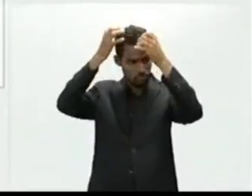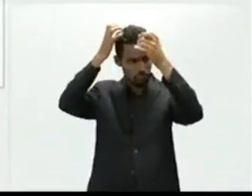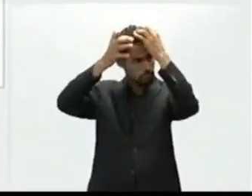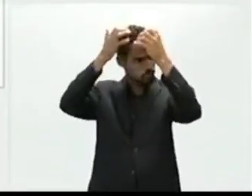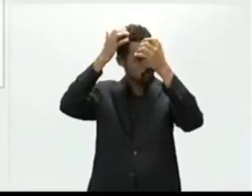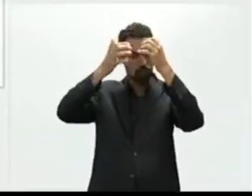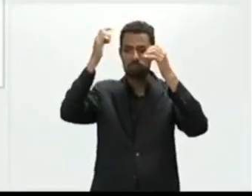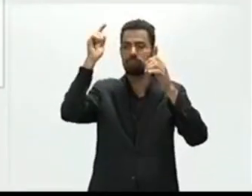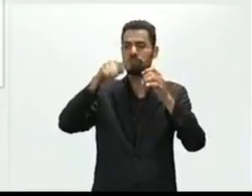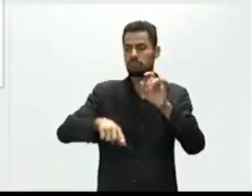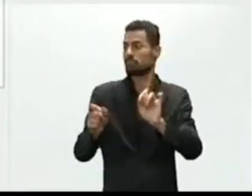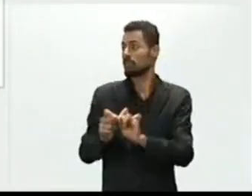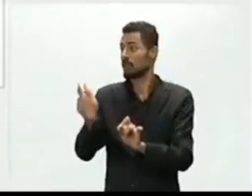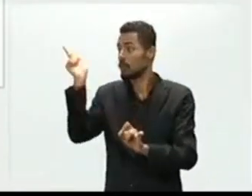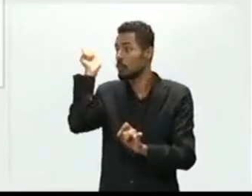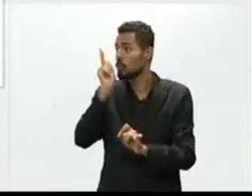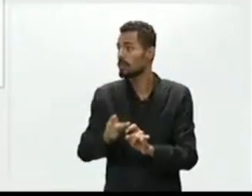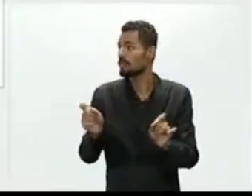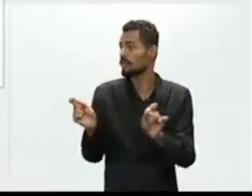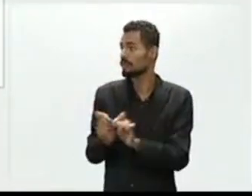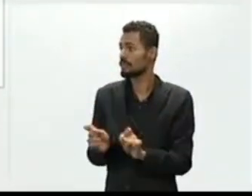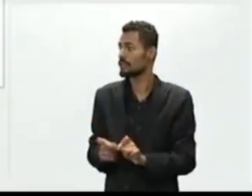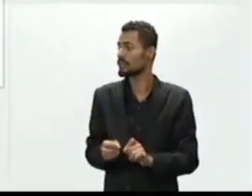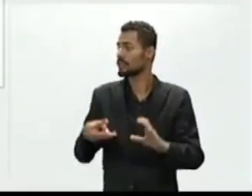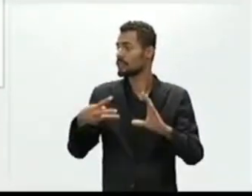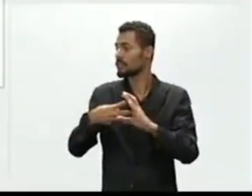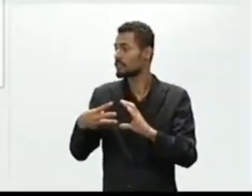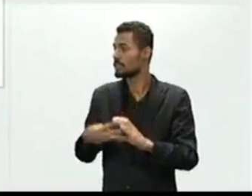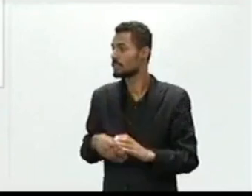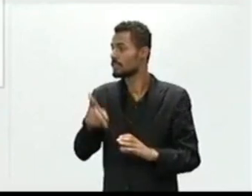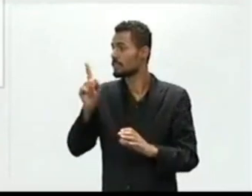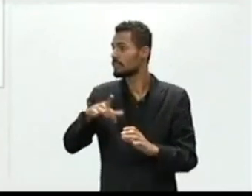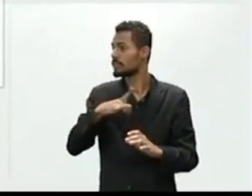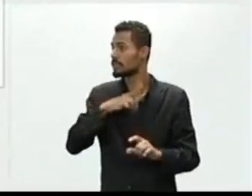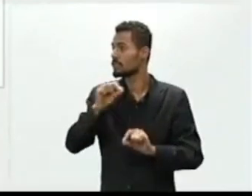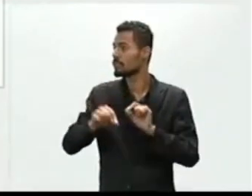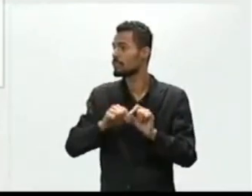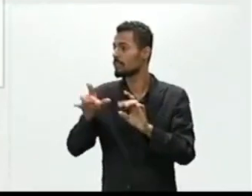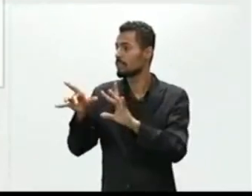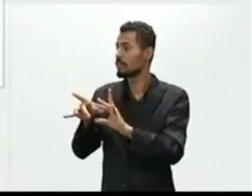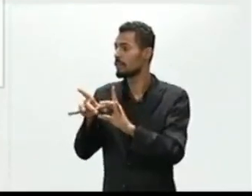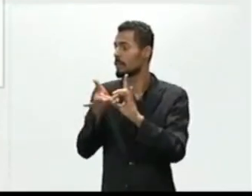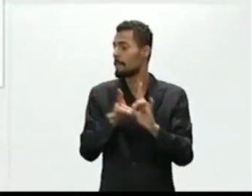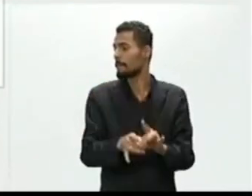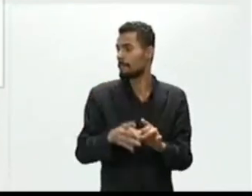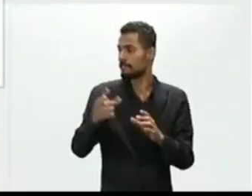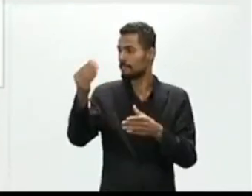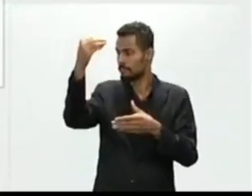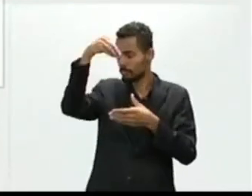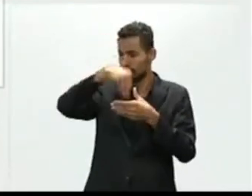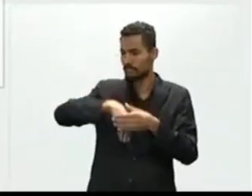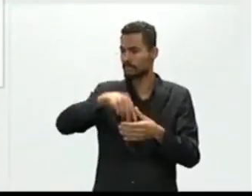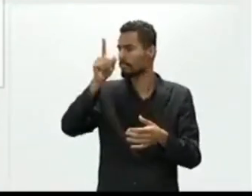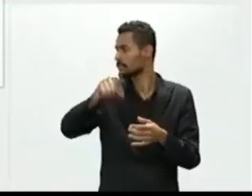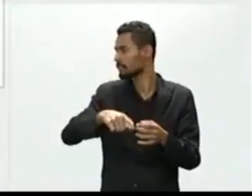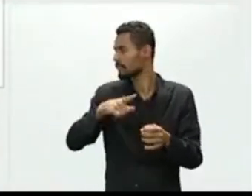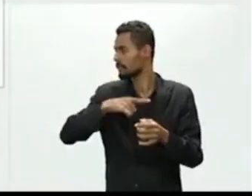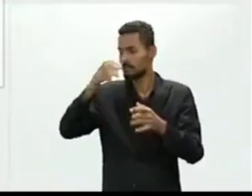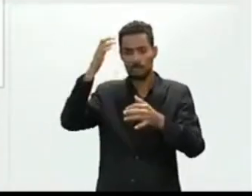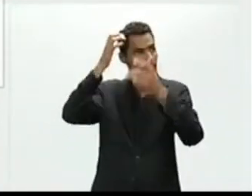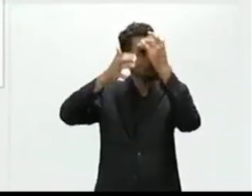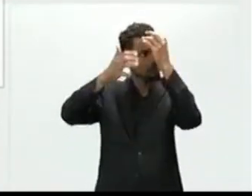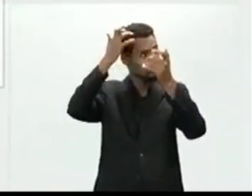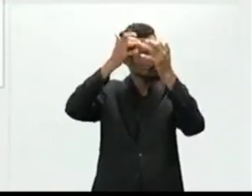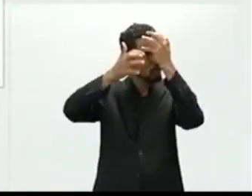então ela só vai conseguir produzir células filhas ligadas aí ao sistema neural.